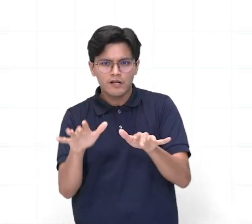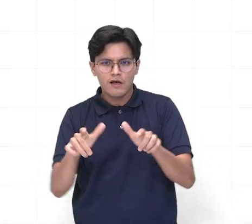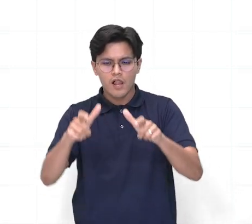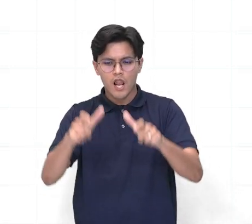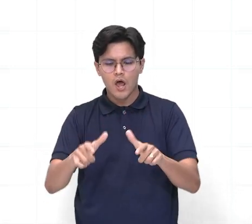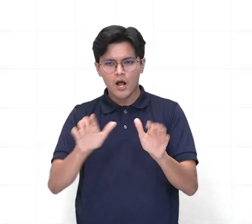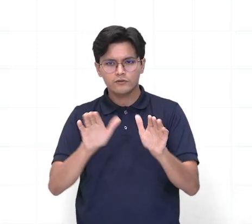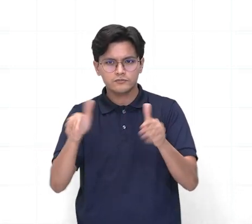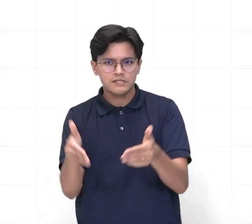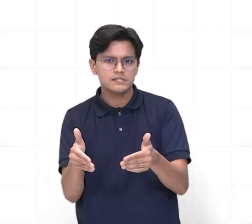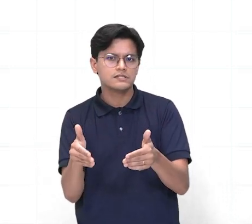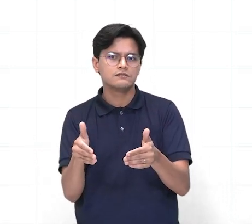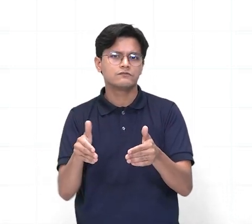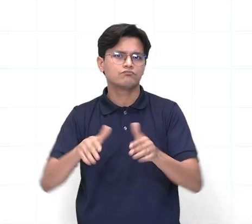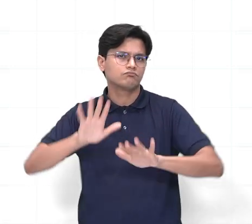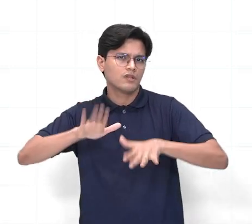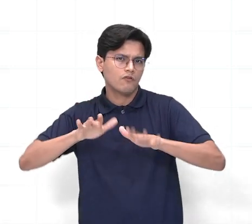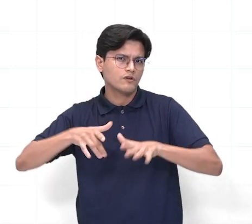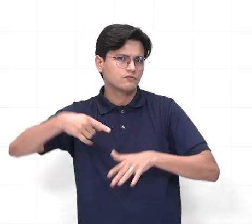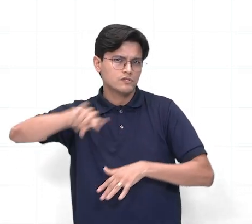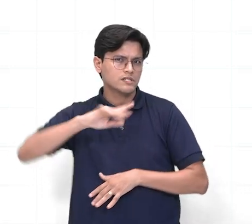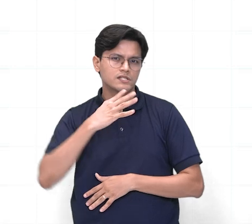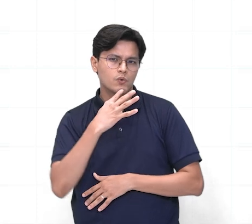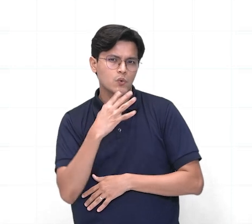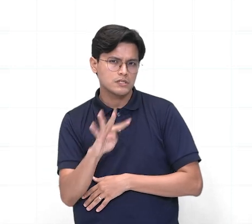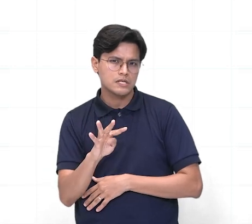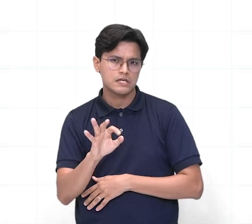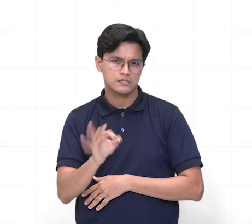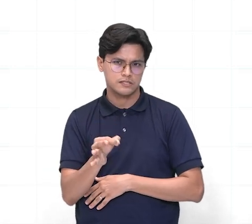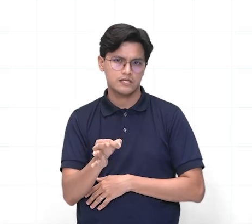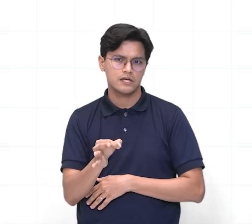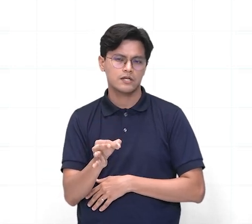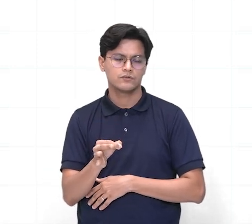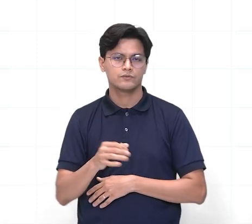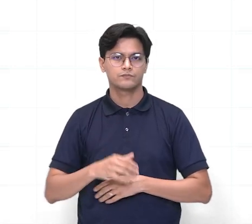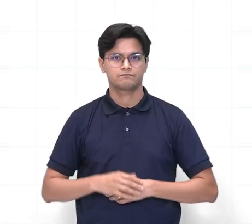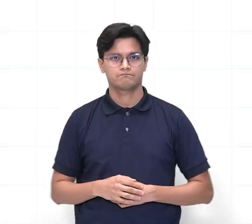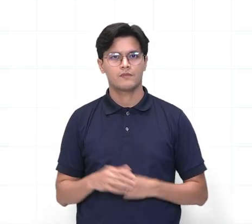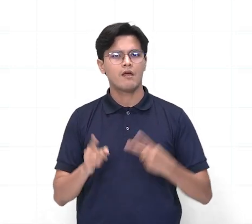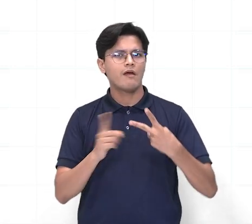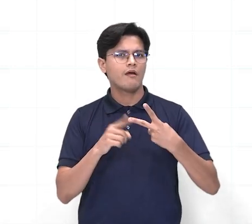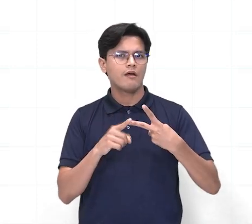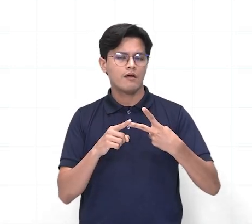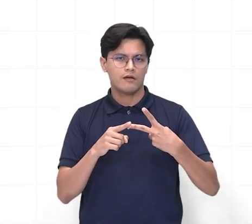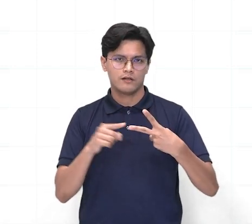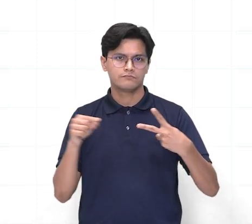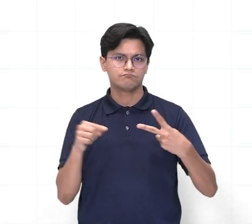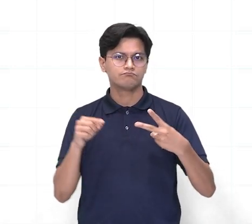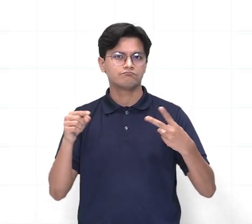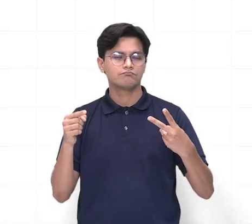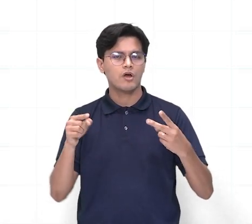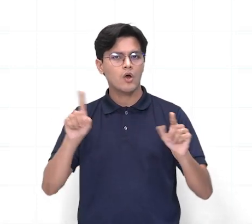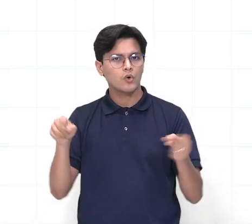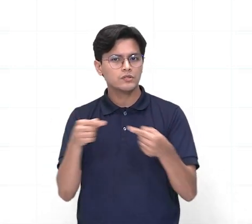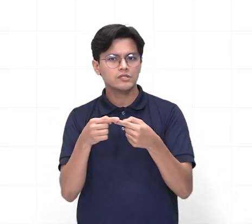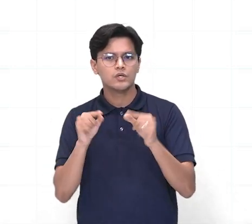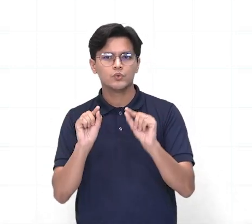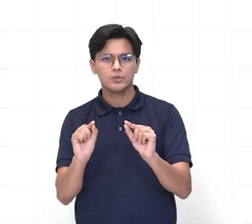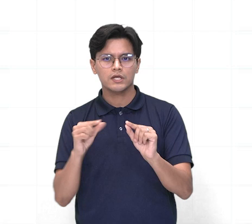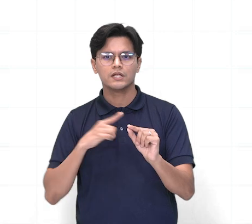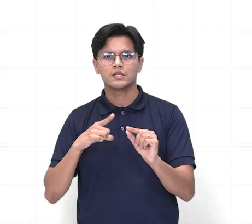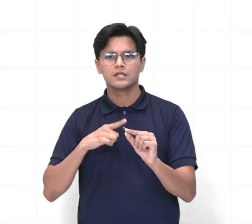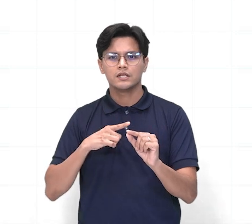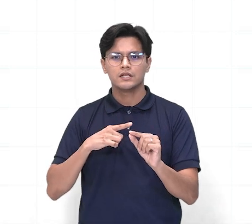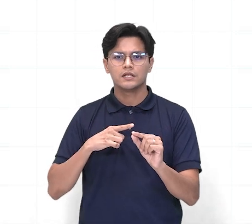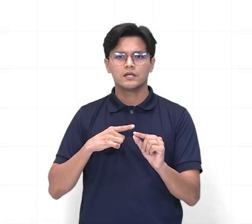endemia, ela vai estar associada ao quê? Ao desenvolvimento, de um vetor e uma